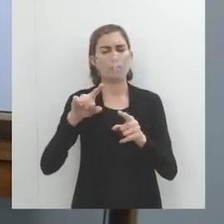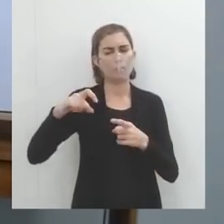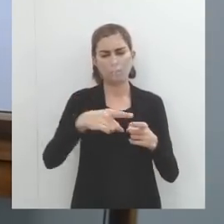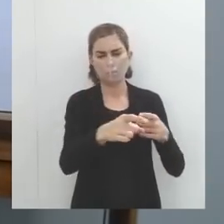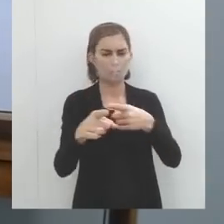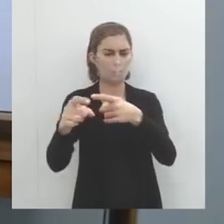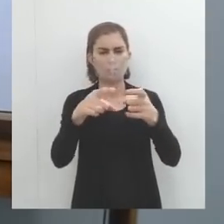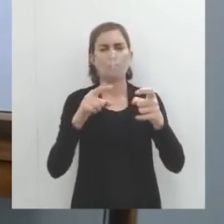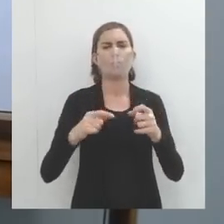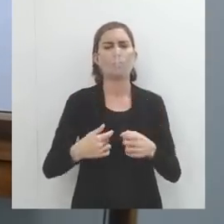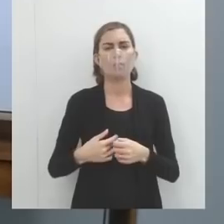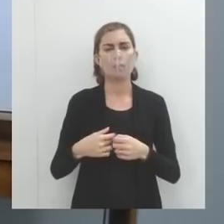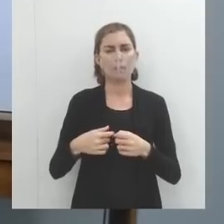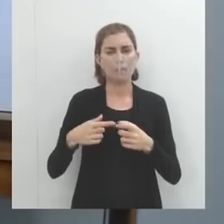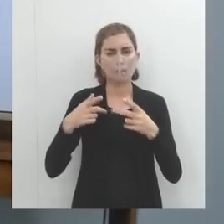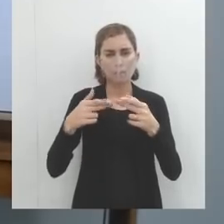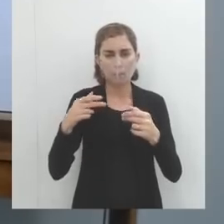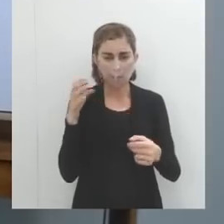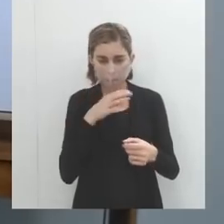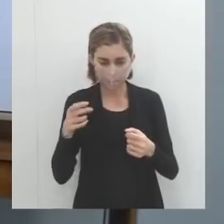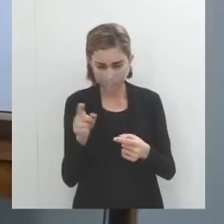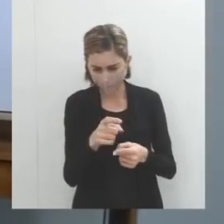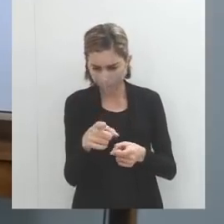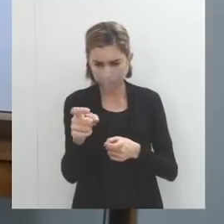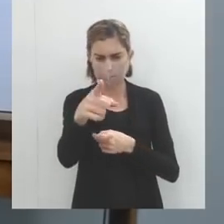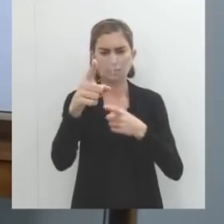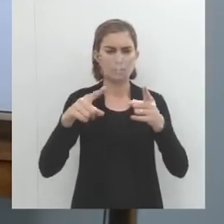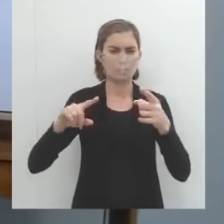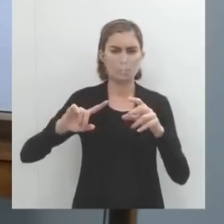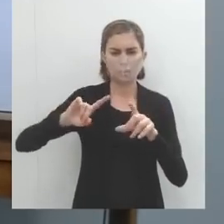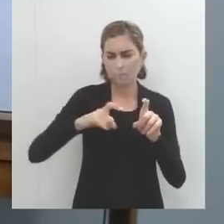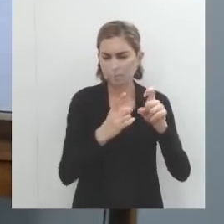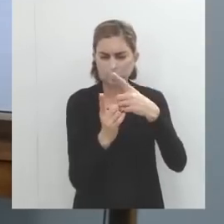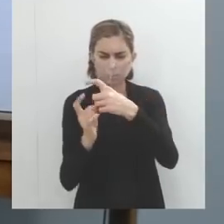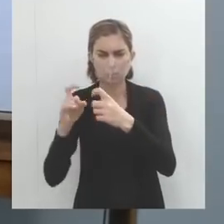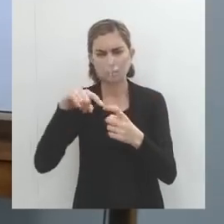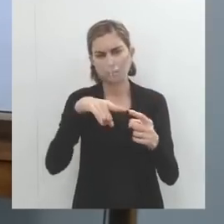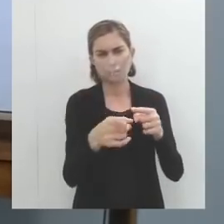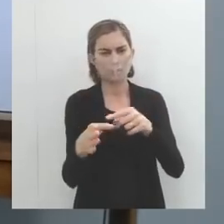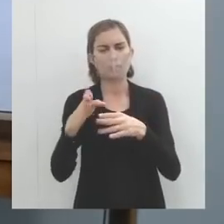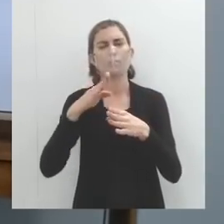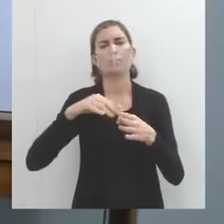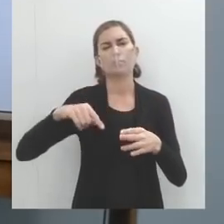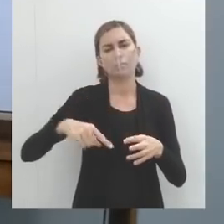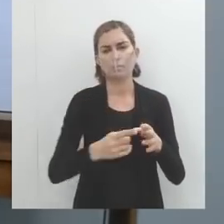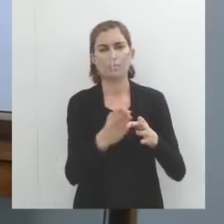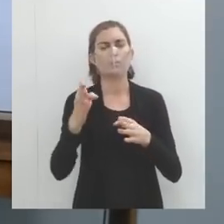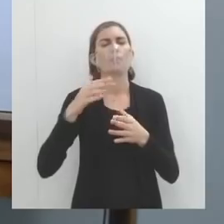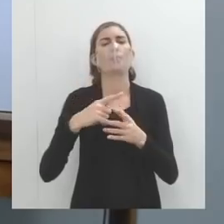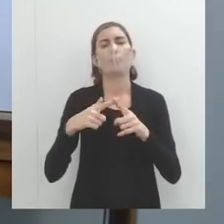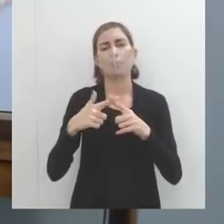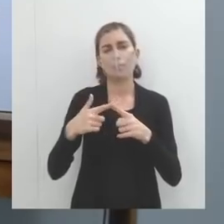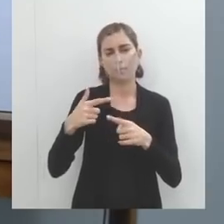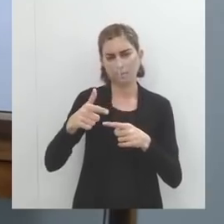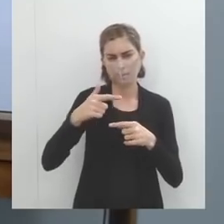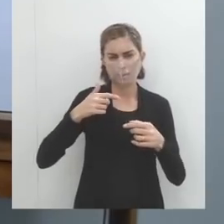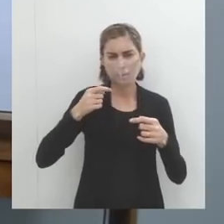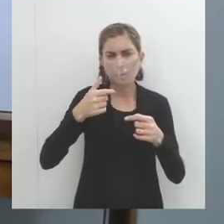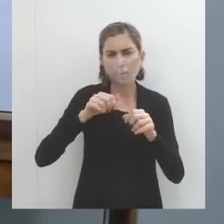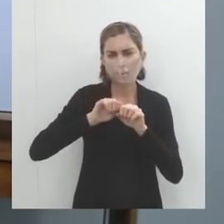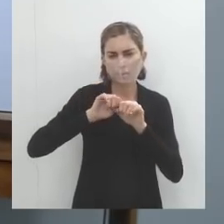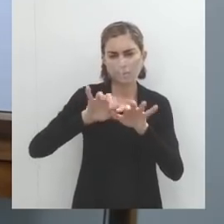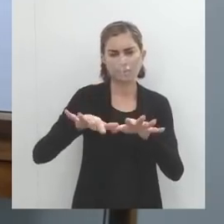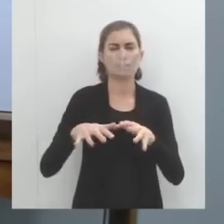espermatozoides, é como se fosse o botão de ligar. Vamos ligar os espermatozoides, aí eles começam a trabalhar para começarem a se mexer, tá? Porque eles estão prestes a